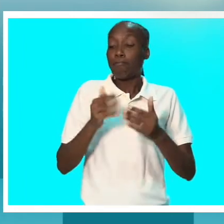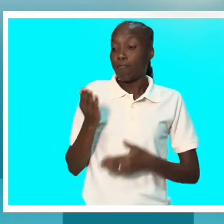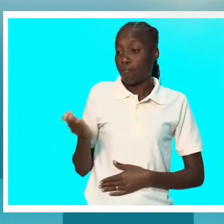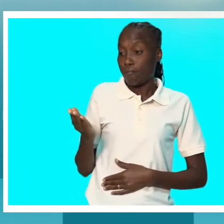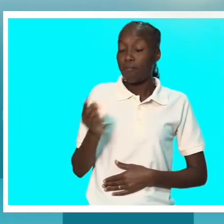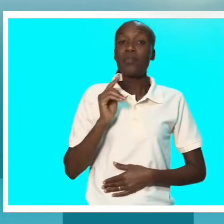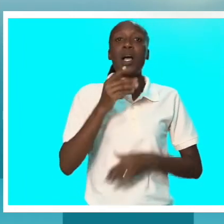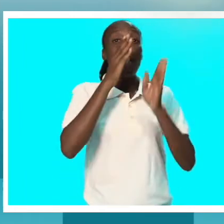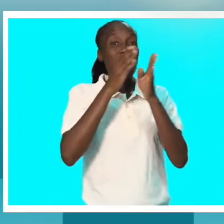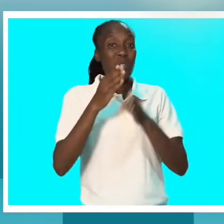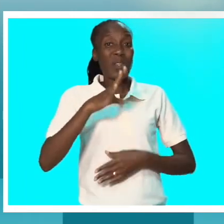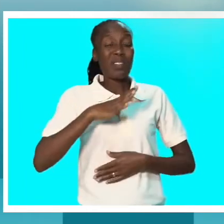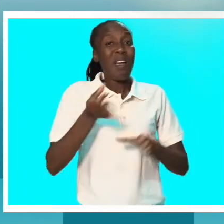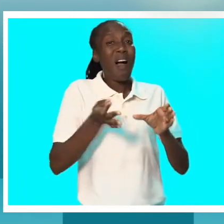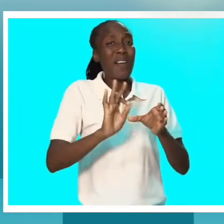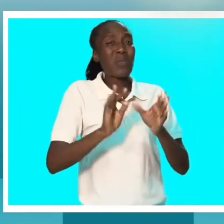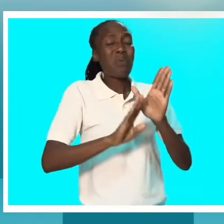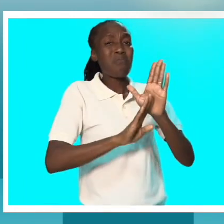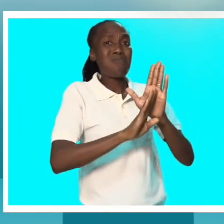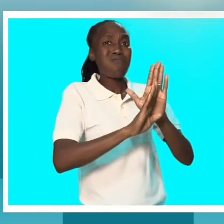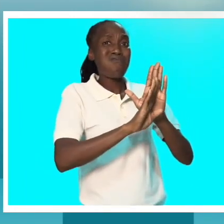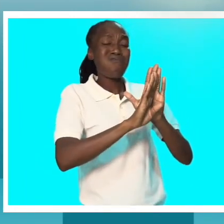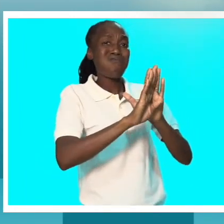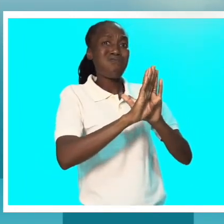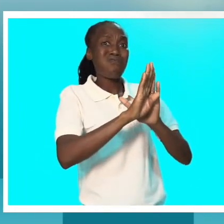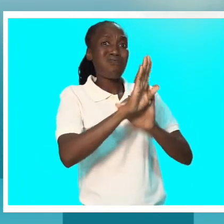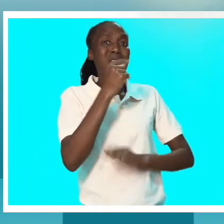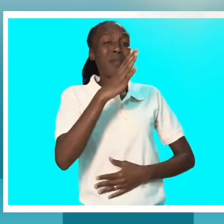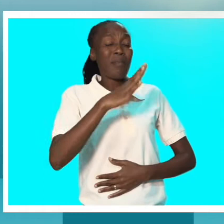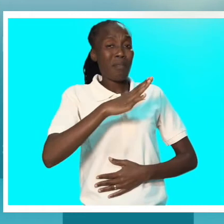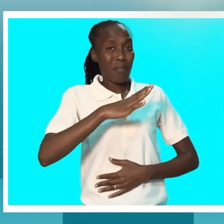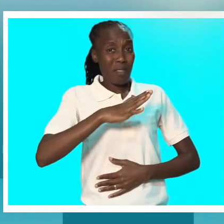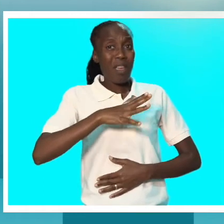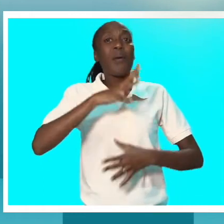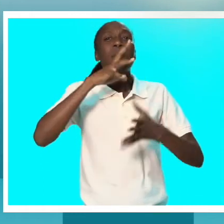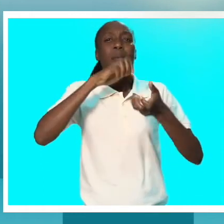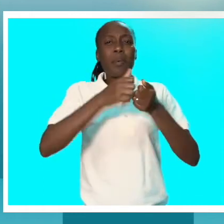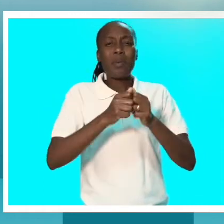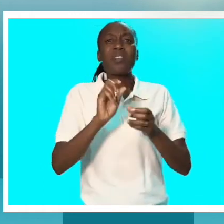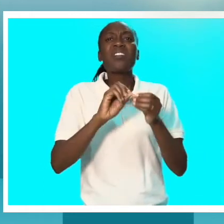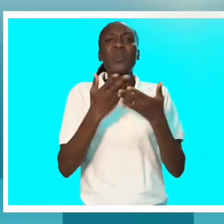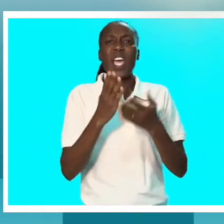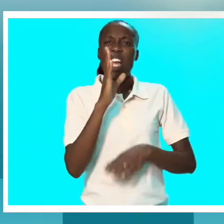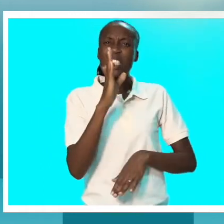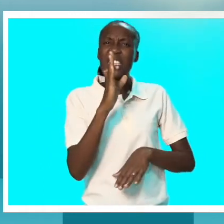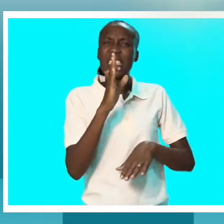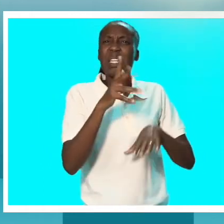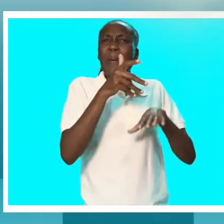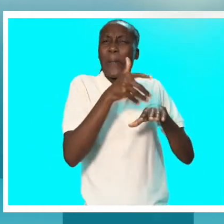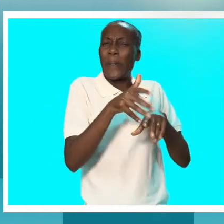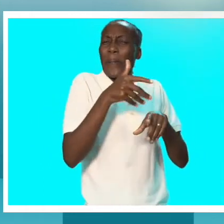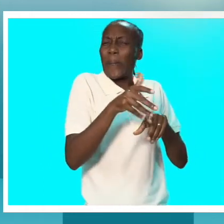O indivíduo, quando tem açúcar alto, ele tem tendência a urinar